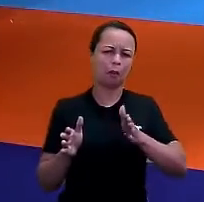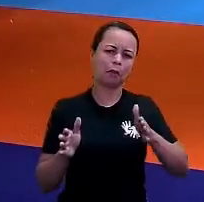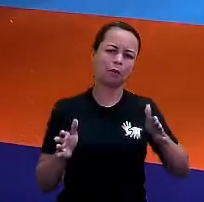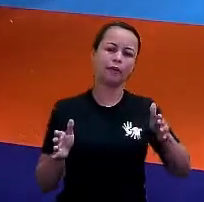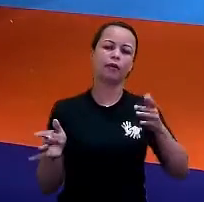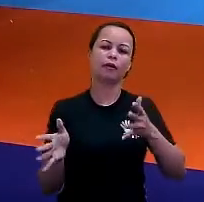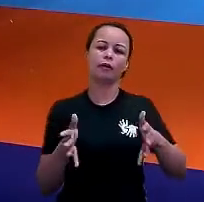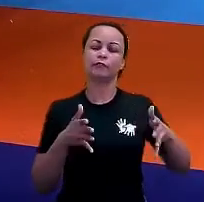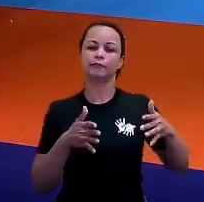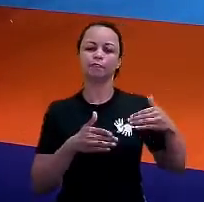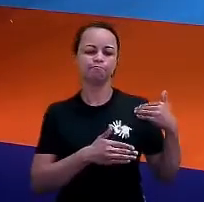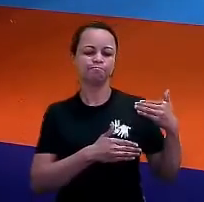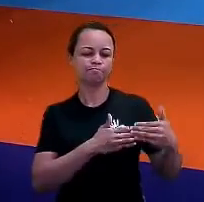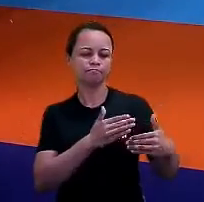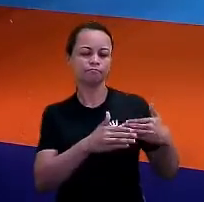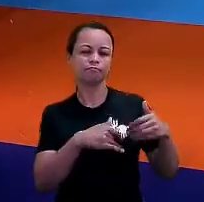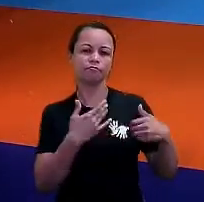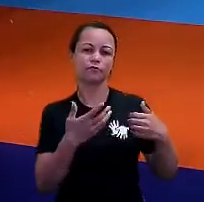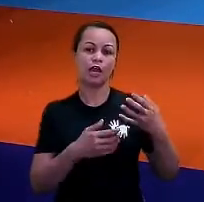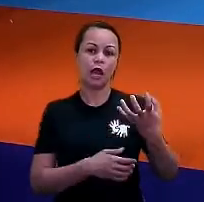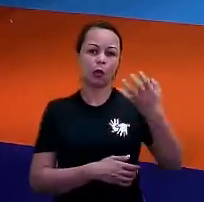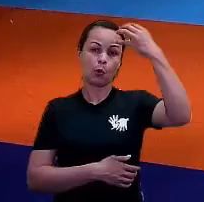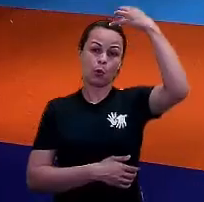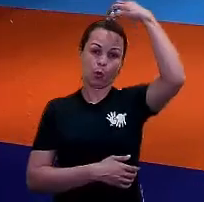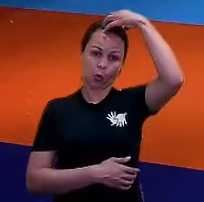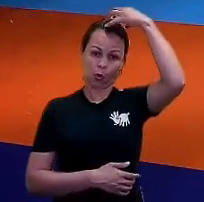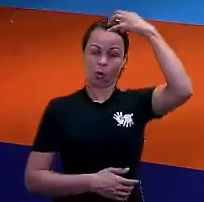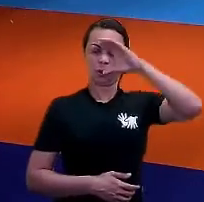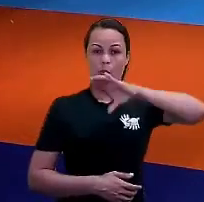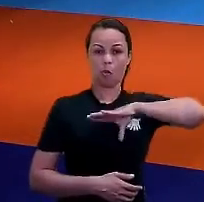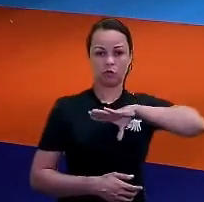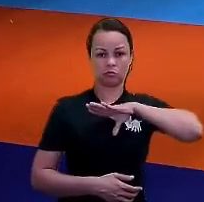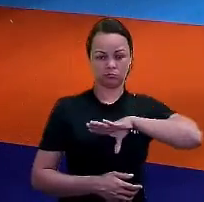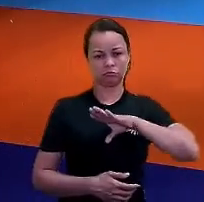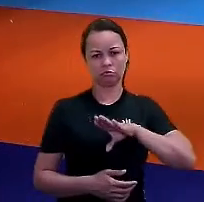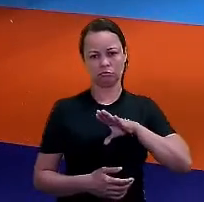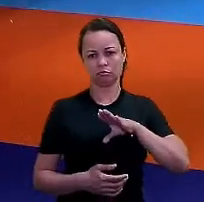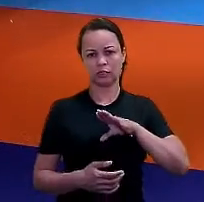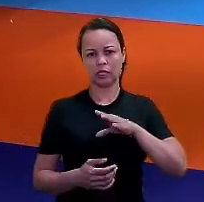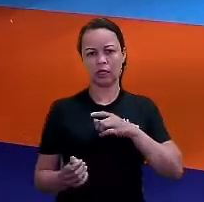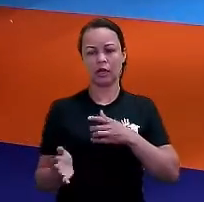tempo, a coroa portuguesa ela vai